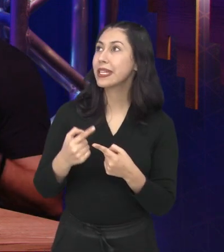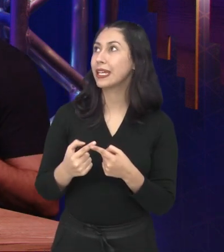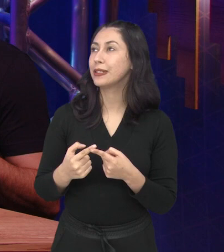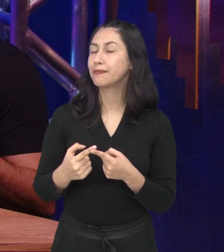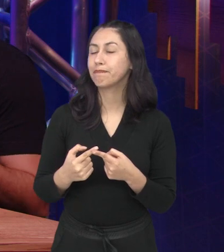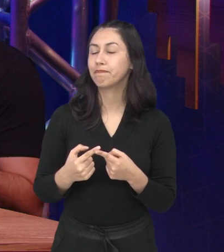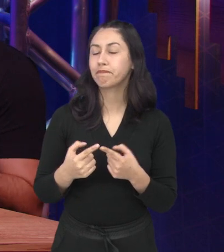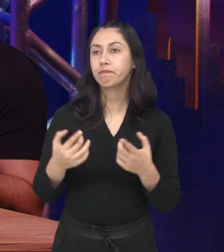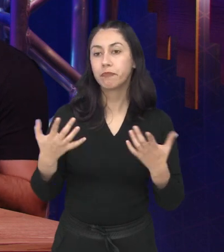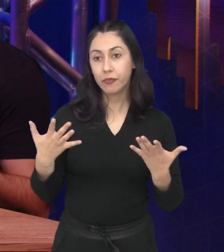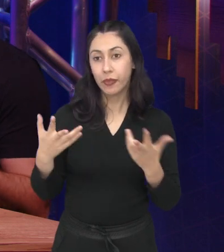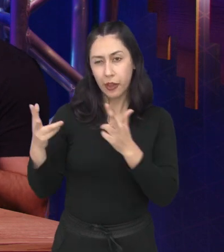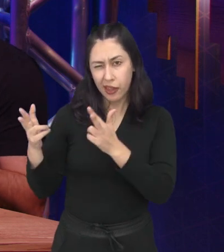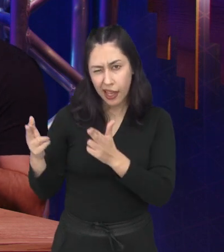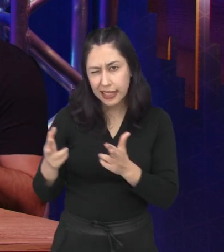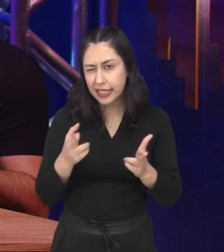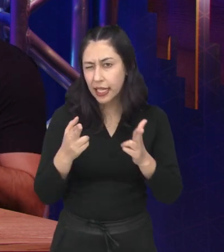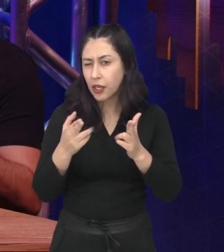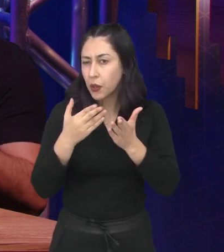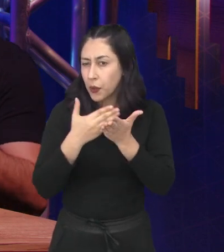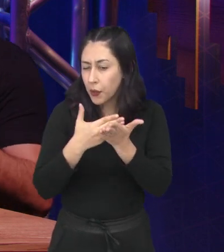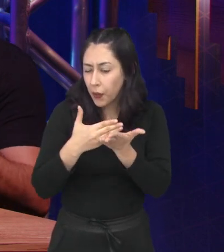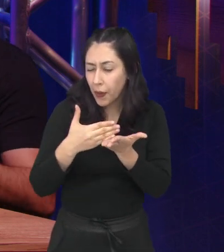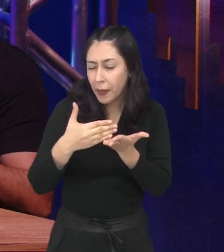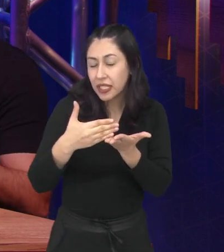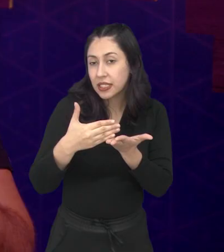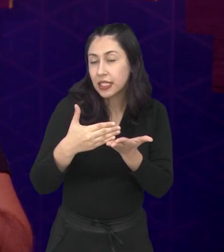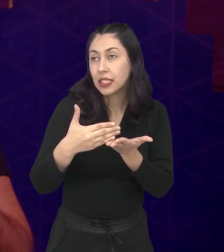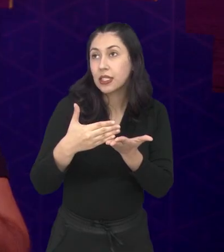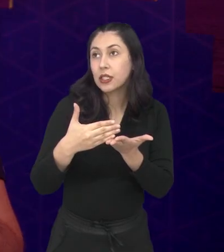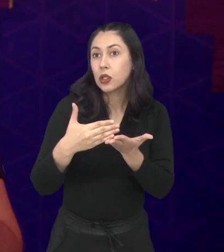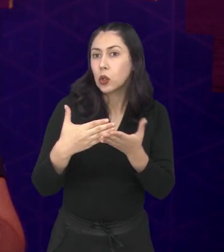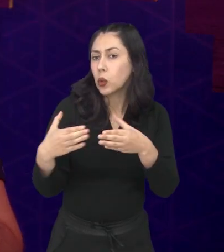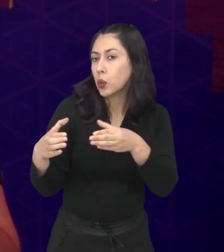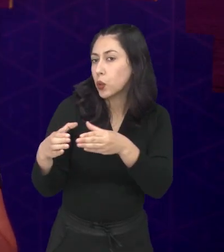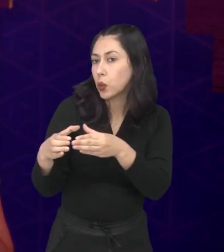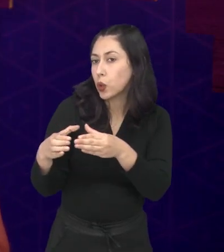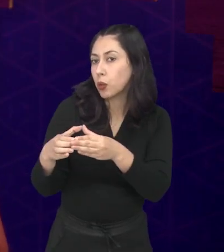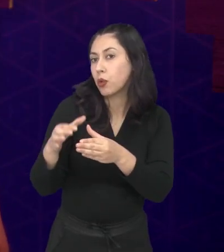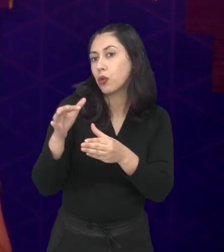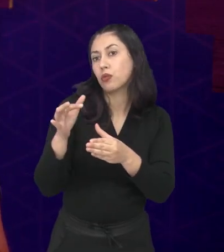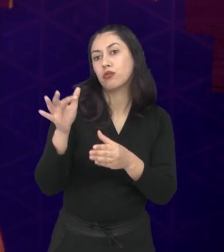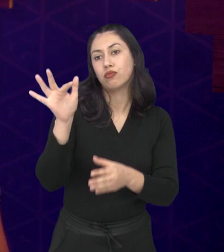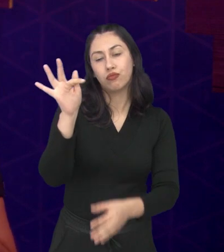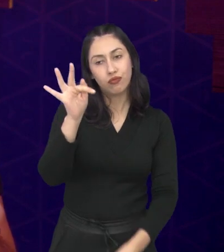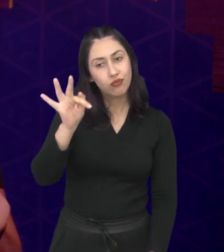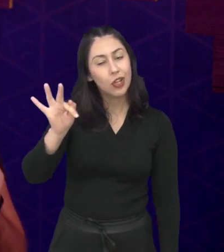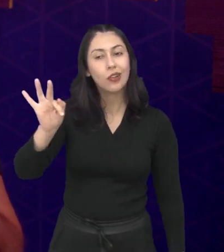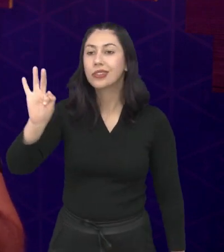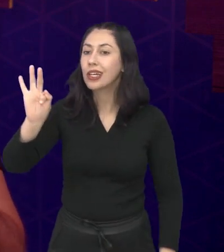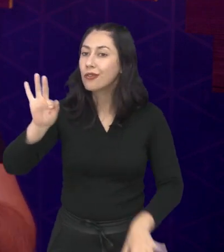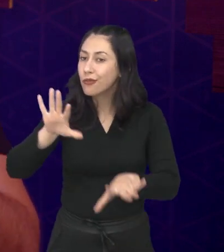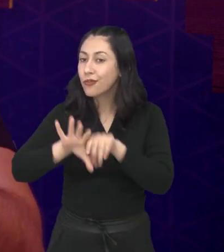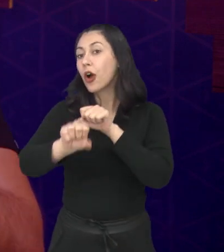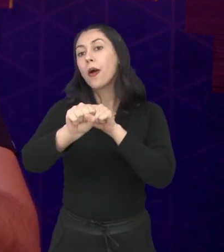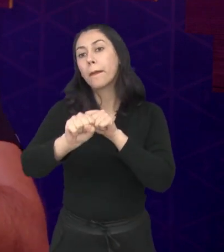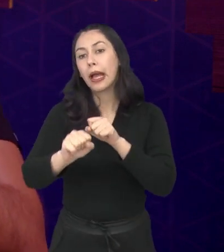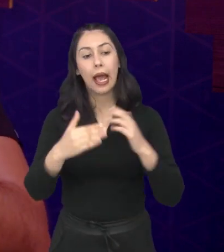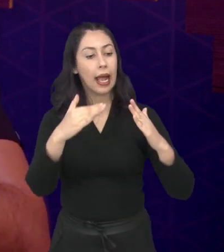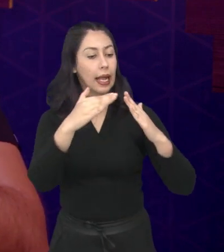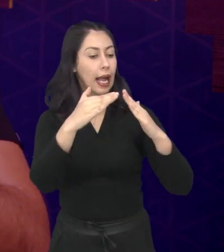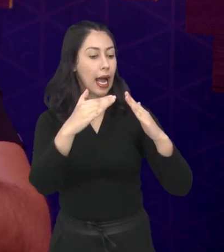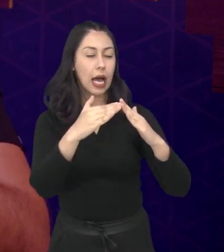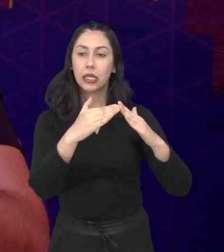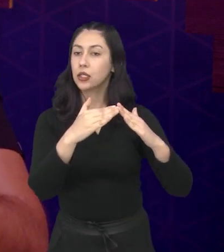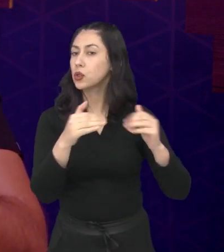Porque, tipo assim, a galera, a série meio que começa quando o pessoal sai da faculdade e os amigos vão